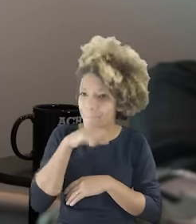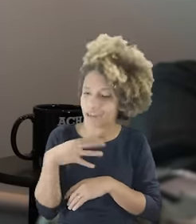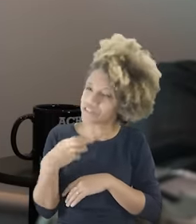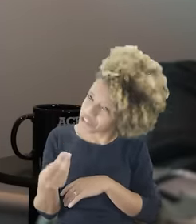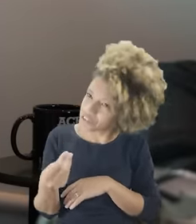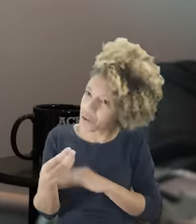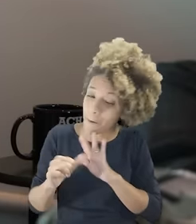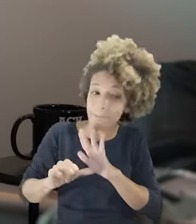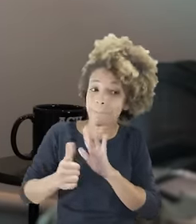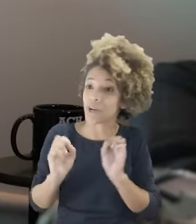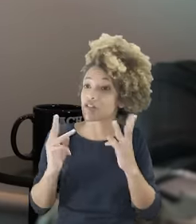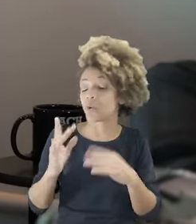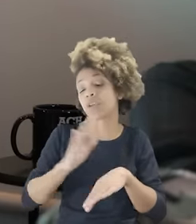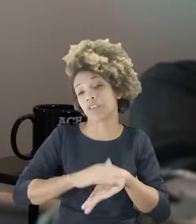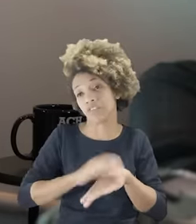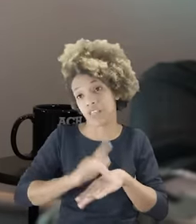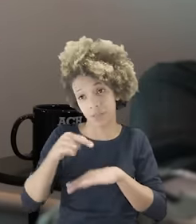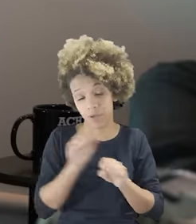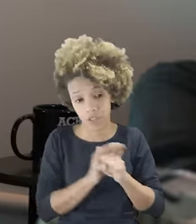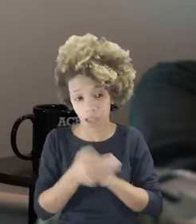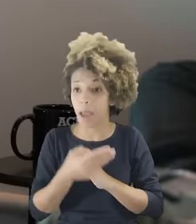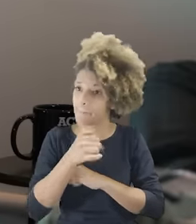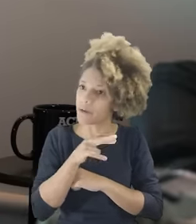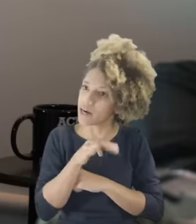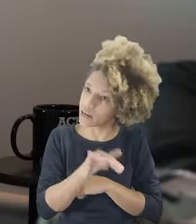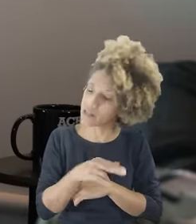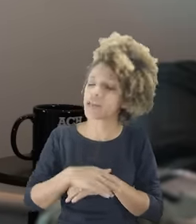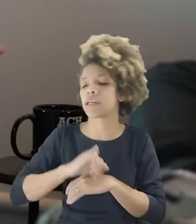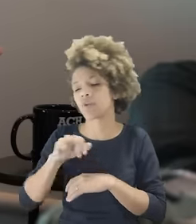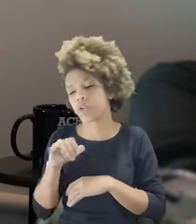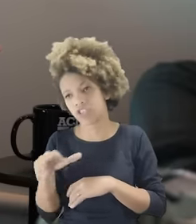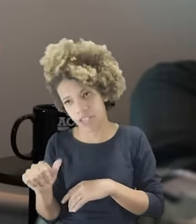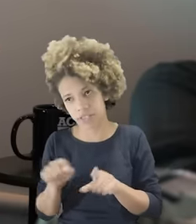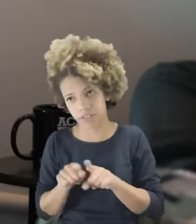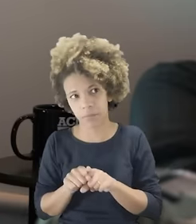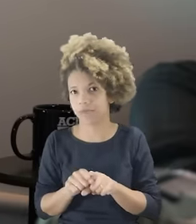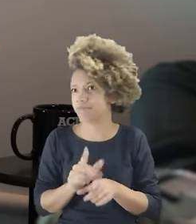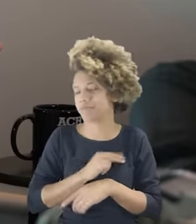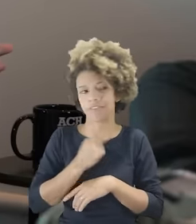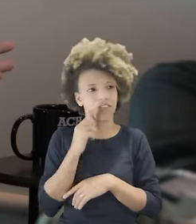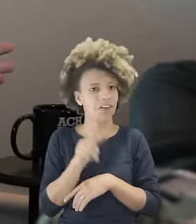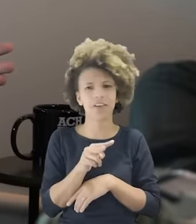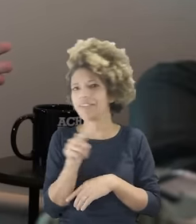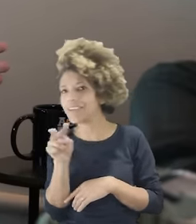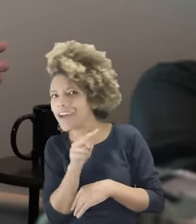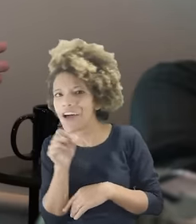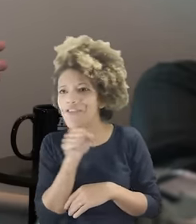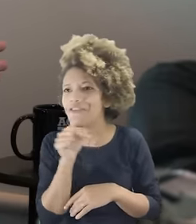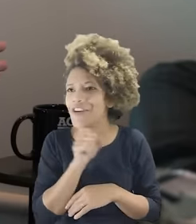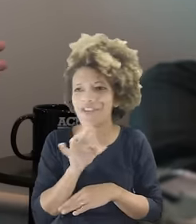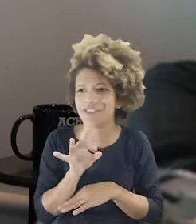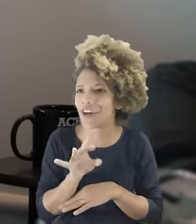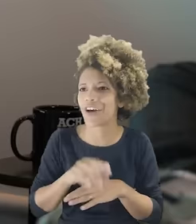o filho o primeiro show que a gente fez depois da academia foi foi o show da Marlene com a Jéssica que é o personagem cara tu olha a plateia só a cabecinha